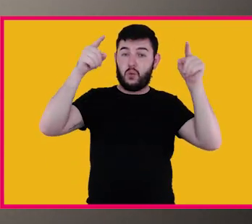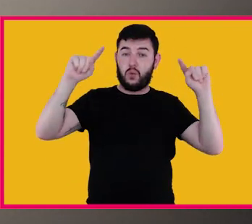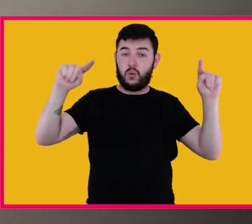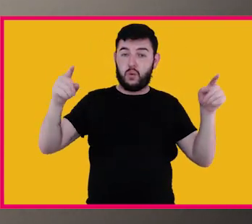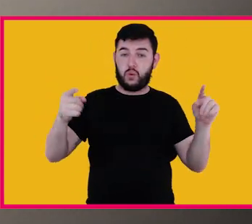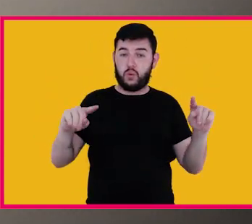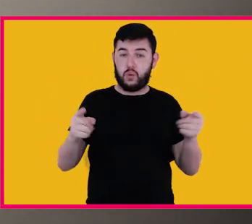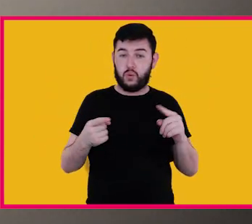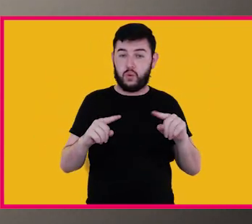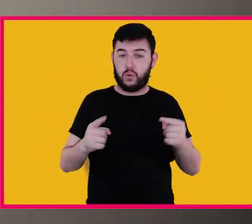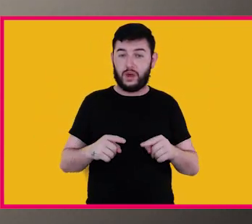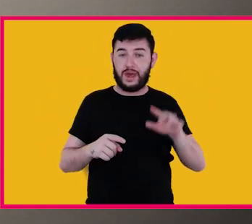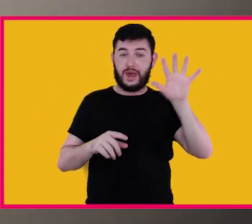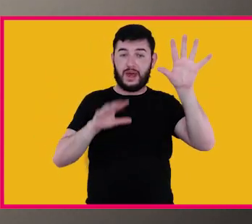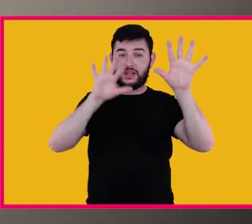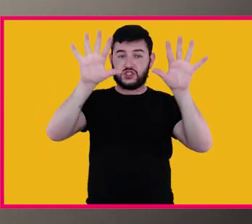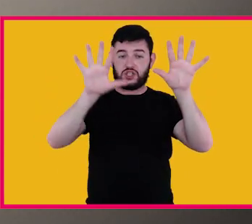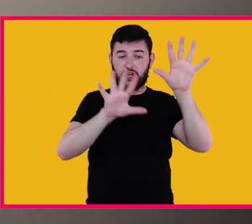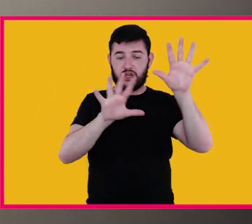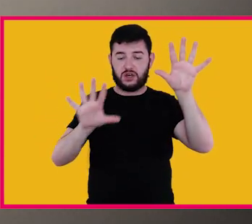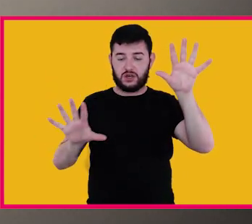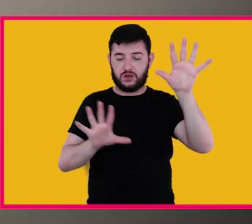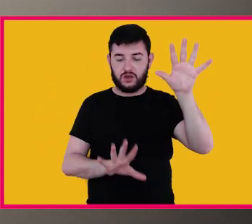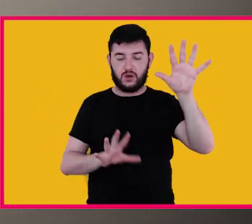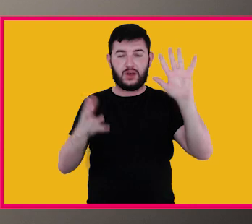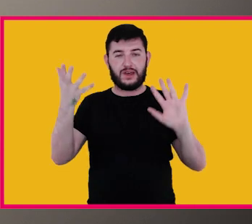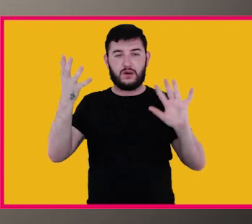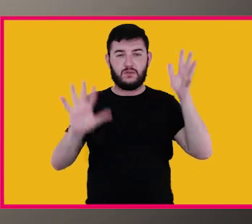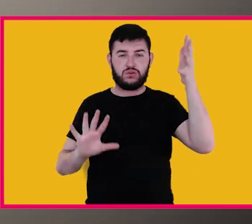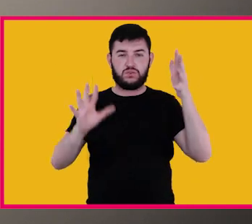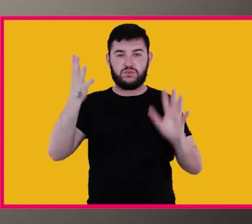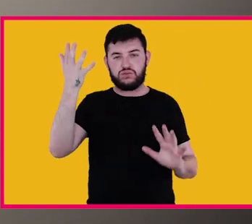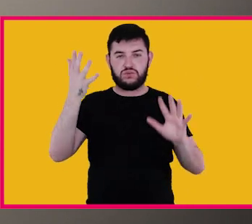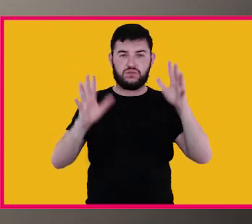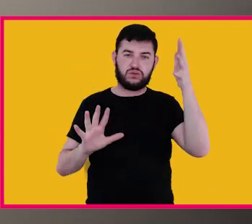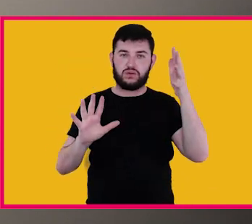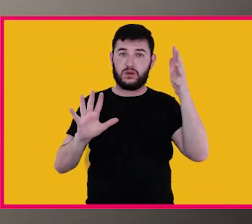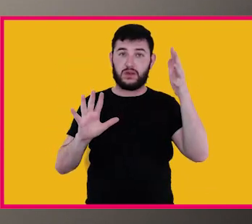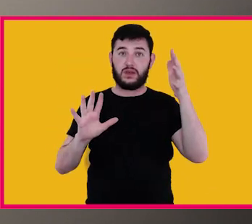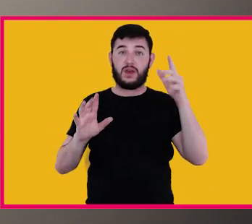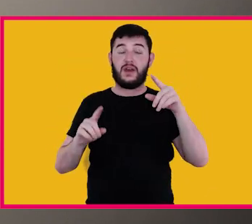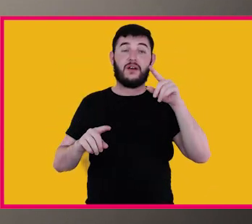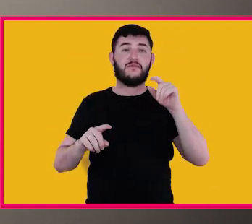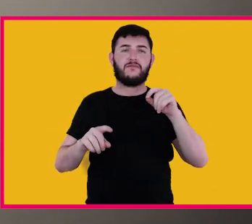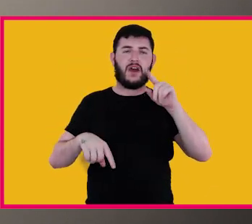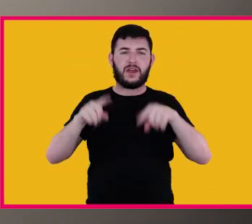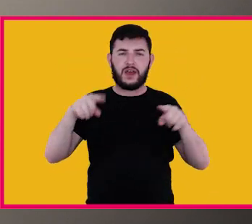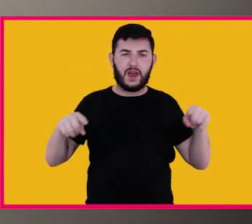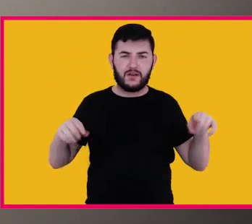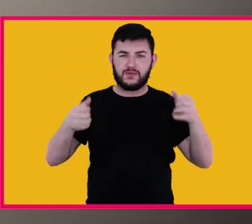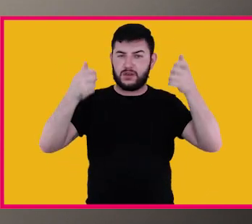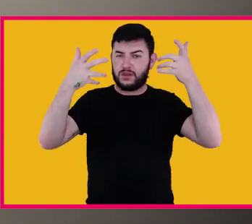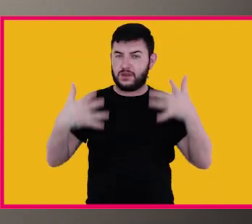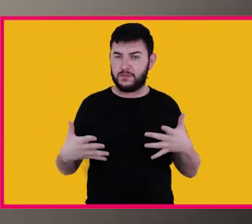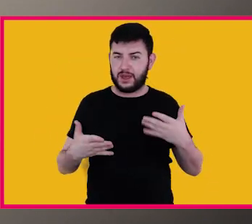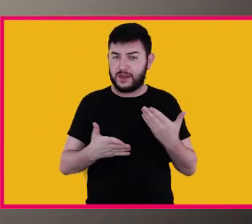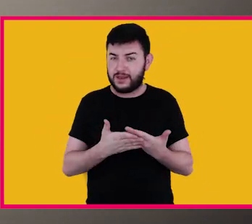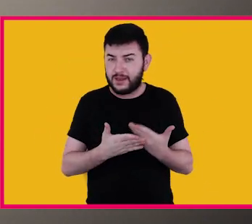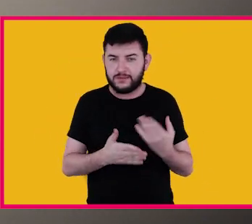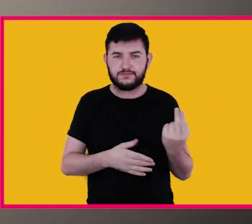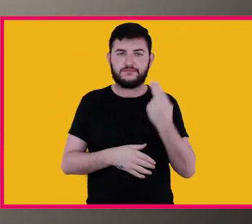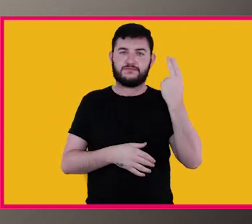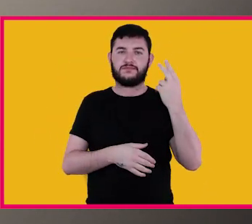climática regional é muito grande. Então seria impossível cobrirmos todas as variáveis nessa aula. Mas todas as informações com as